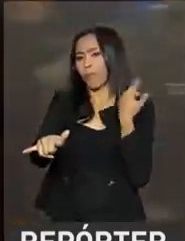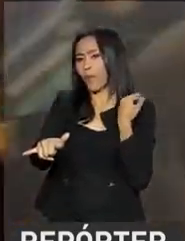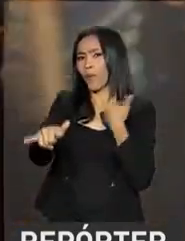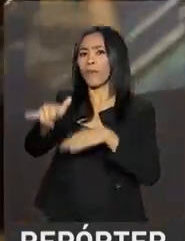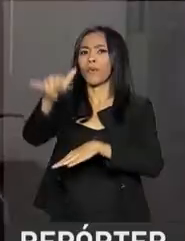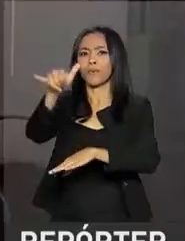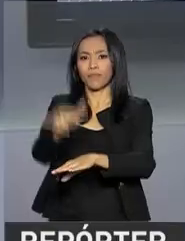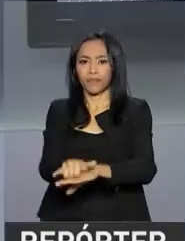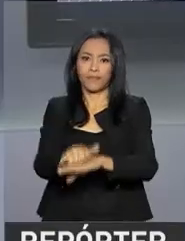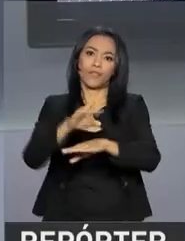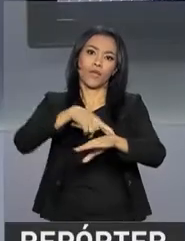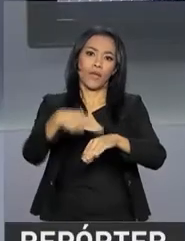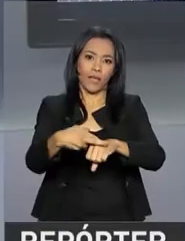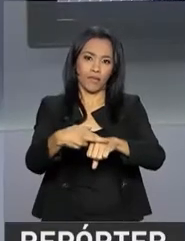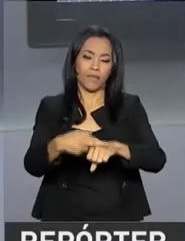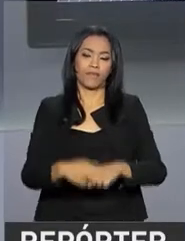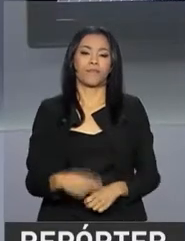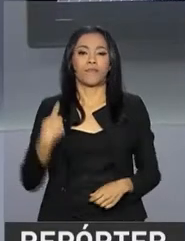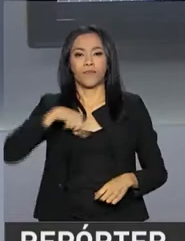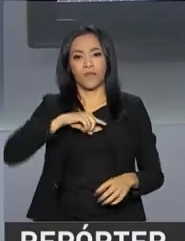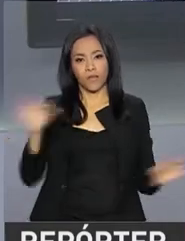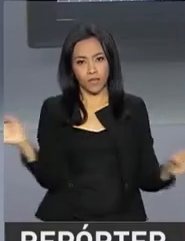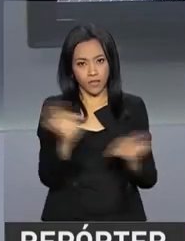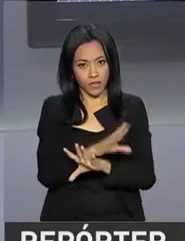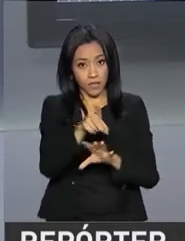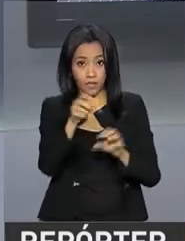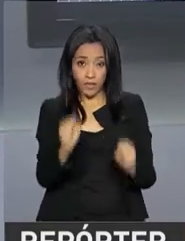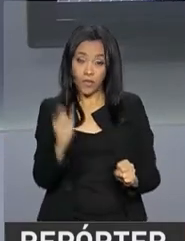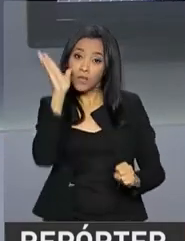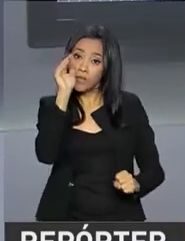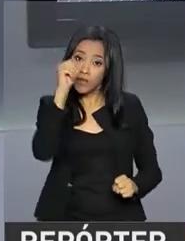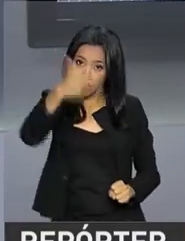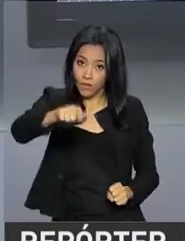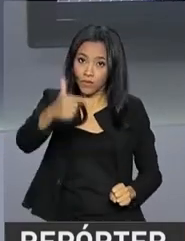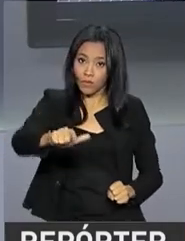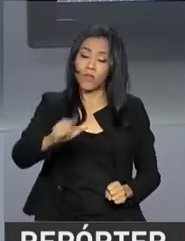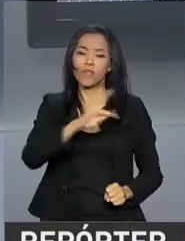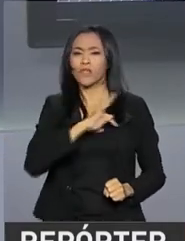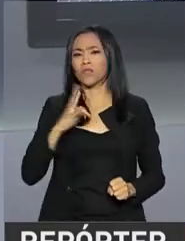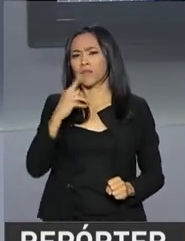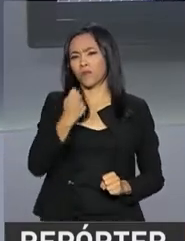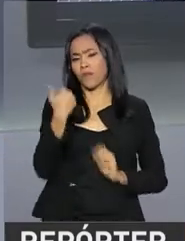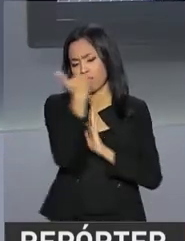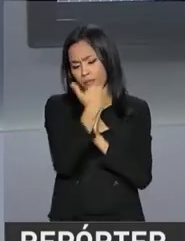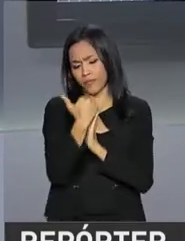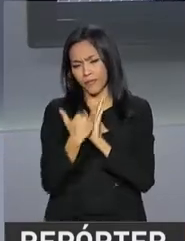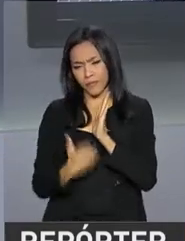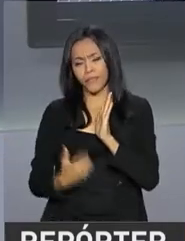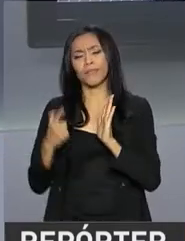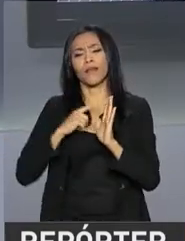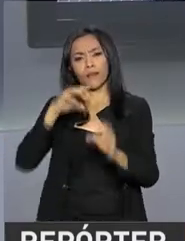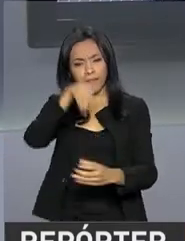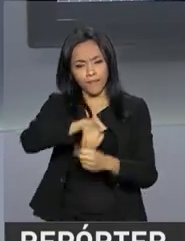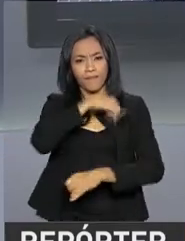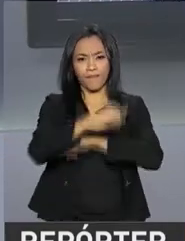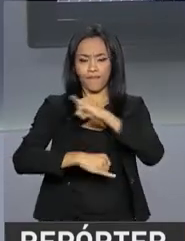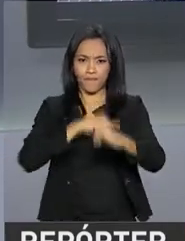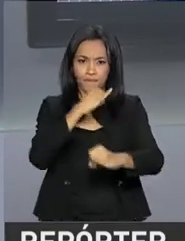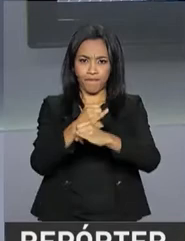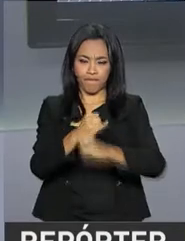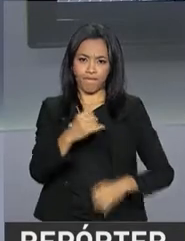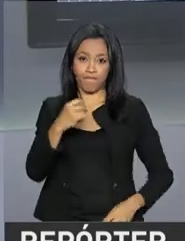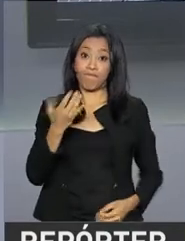roraima nós ficamos por aqui você pode rever as reportagens no youtube e toda a nossa programação também está na página da